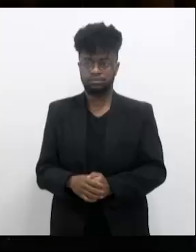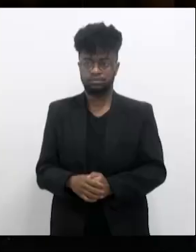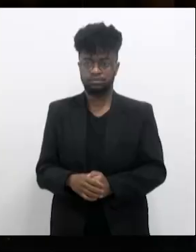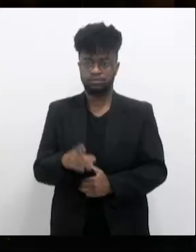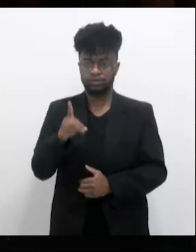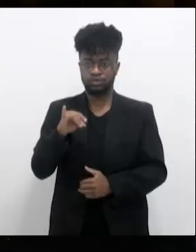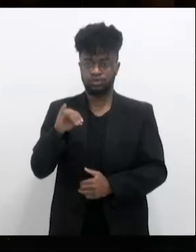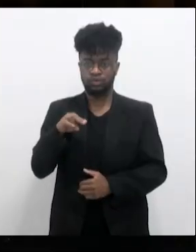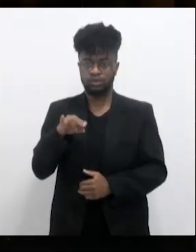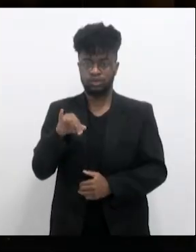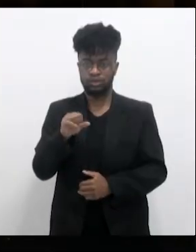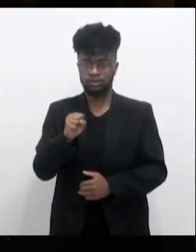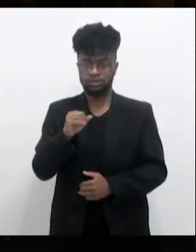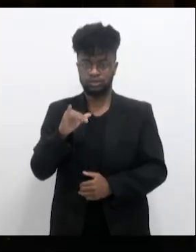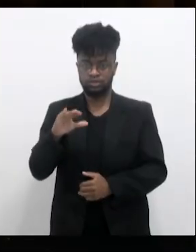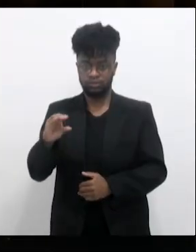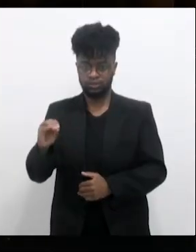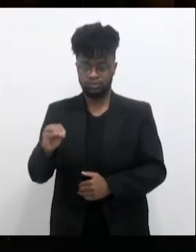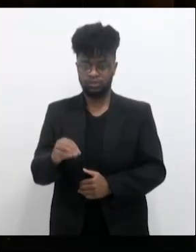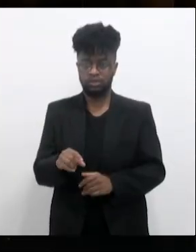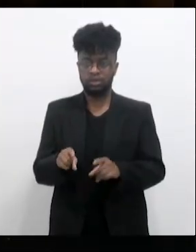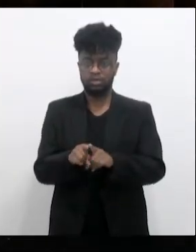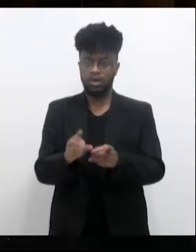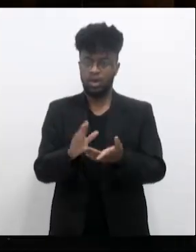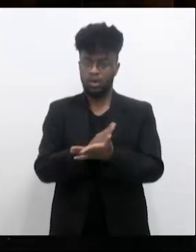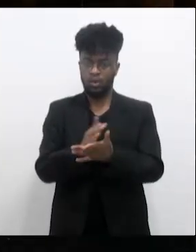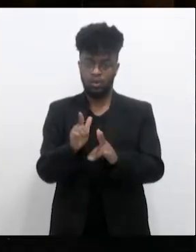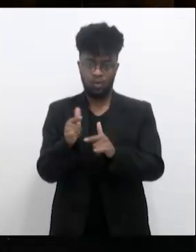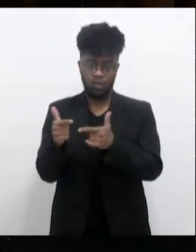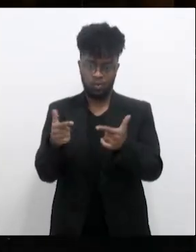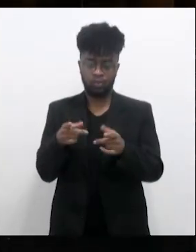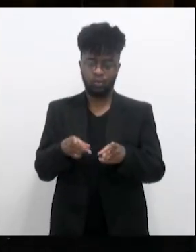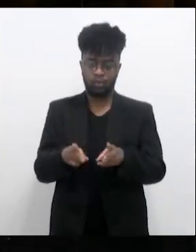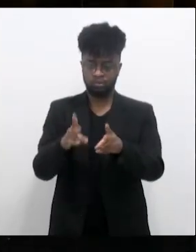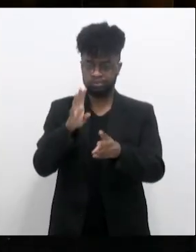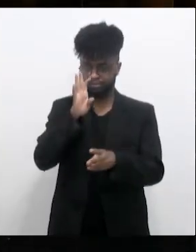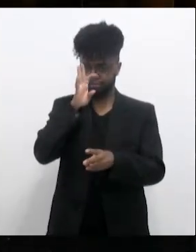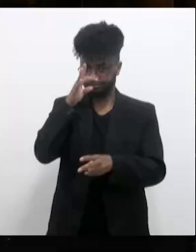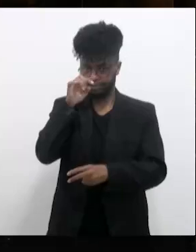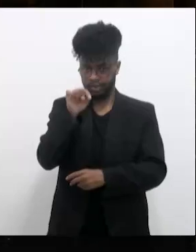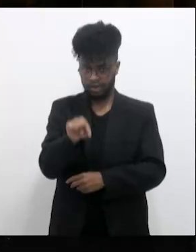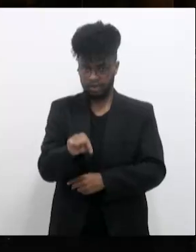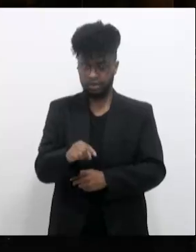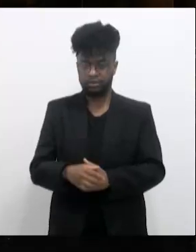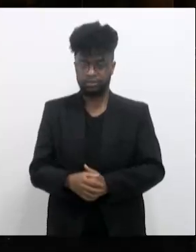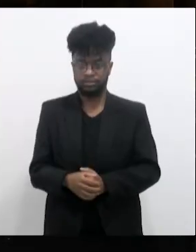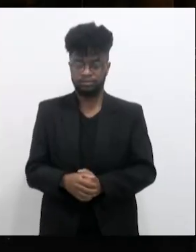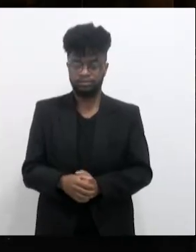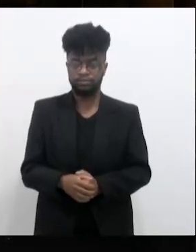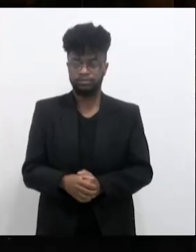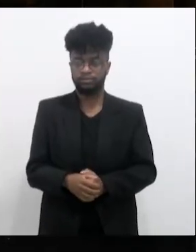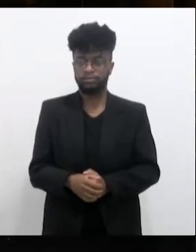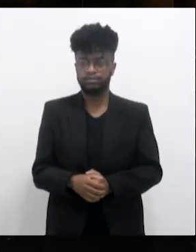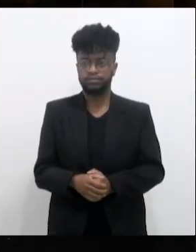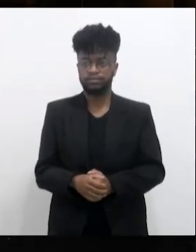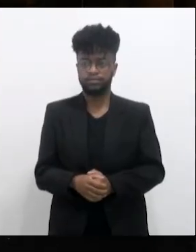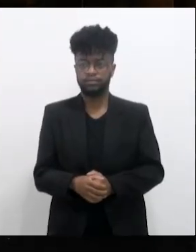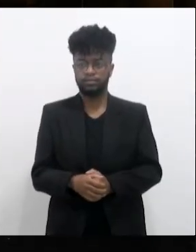Dionísio Lins e alguns outros que ainda resistem aqui em